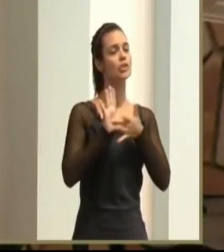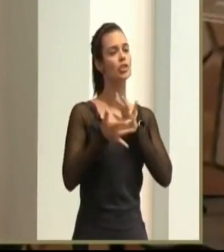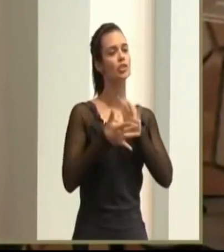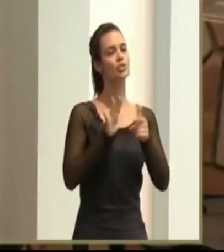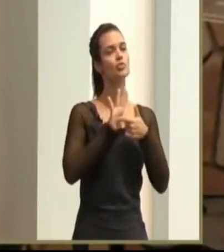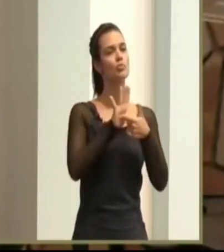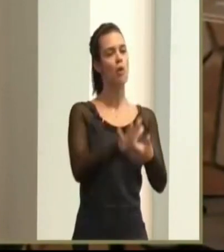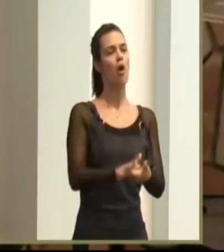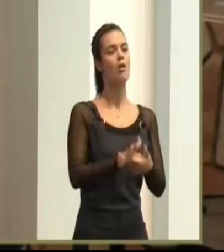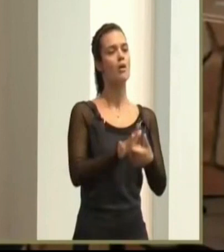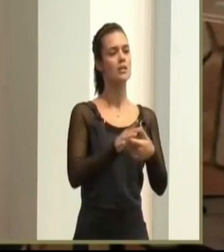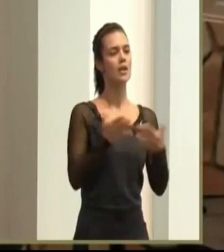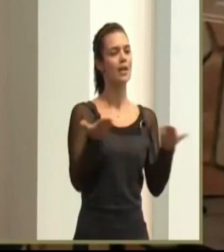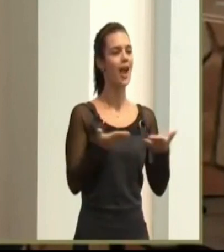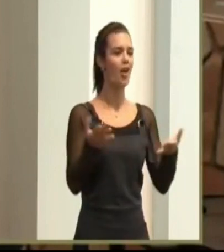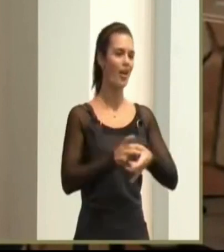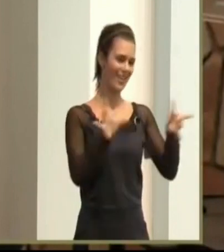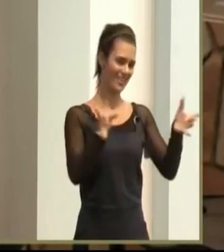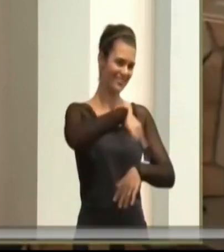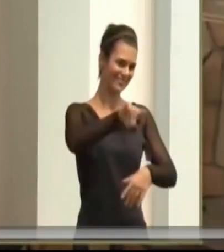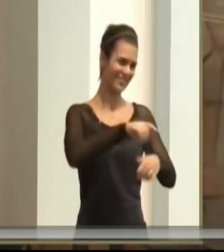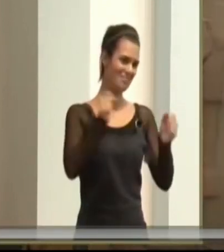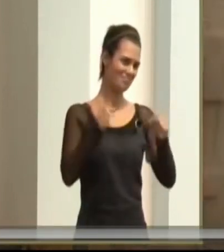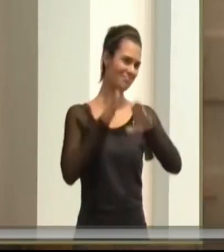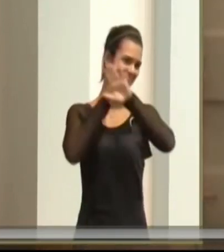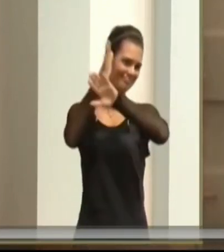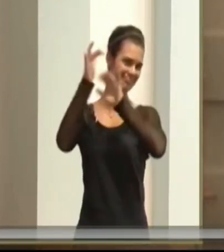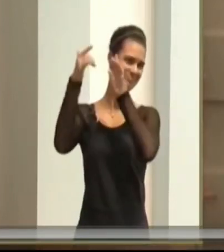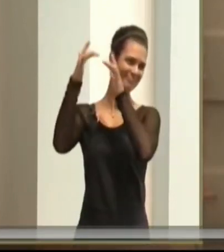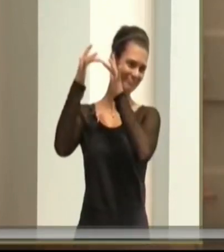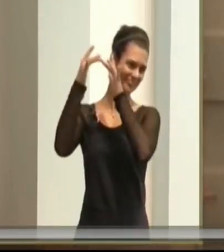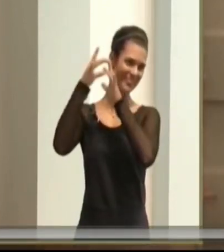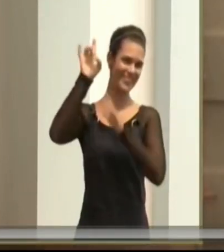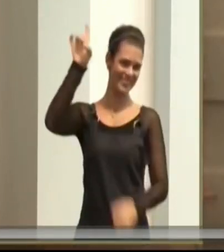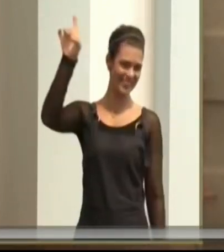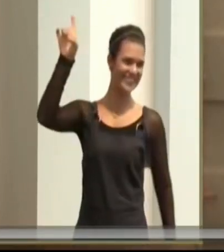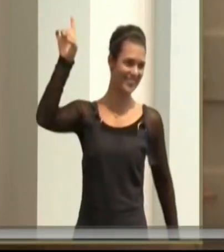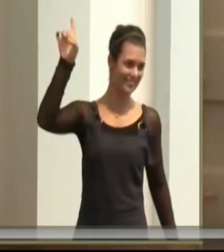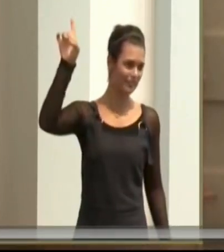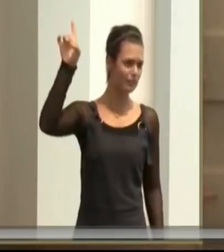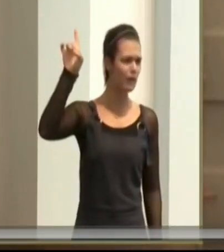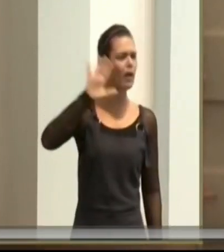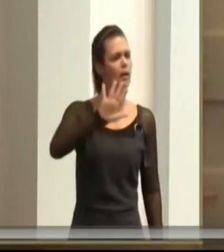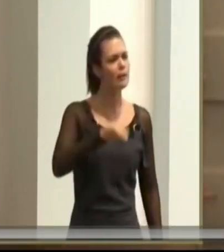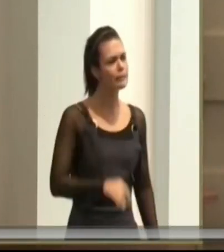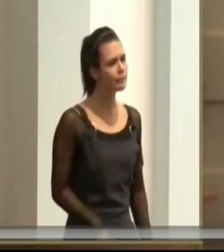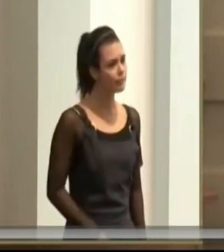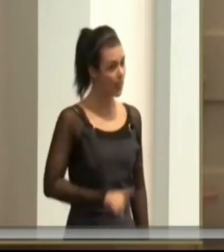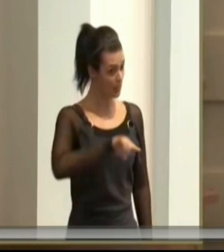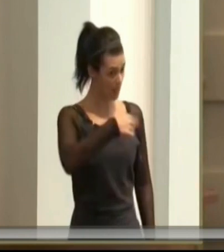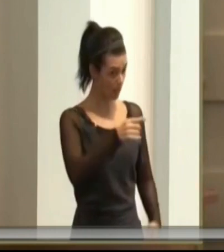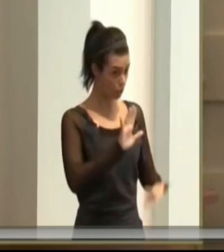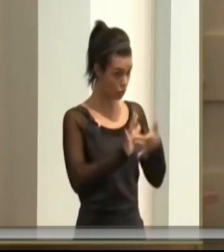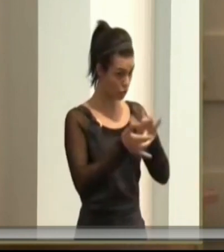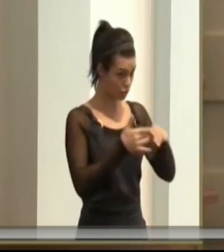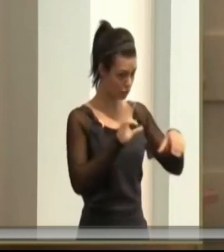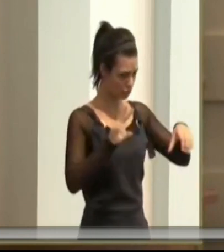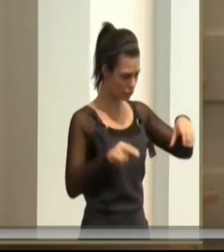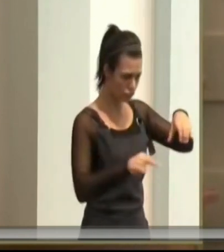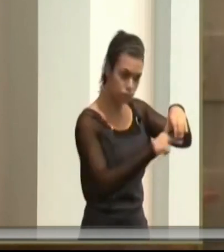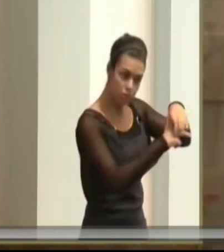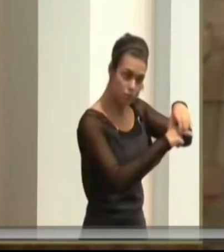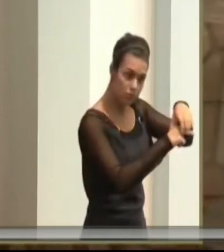A nossa fé pararia aqui se Jesus não tivesse ressuscitado. Mais uma